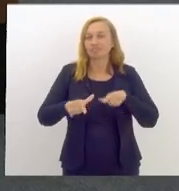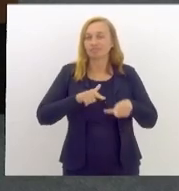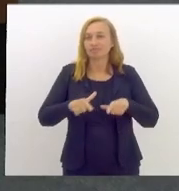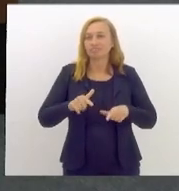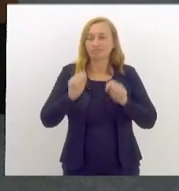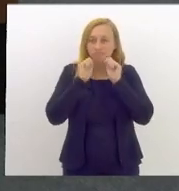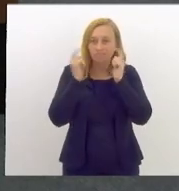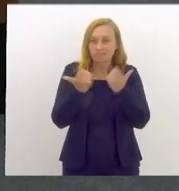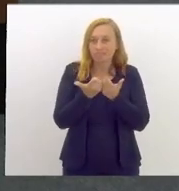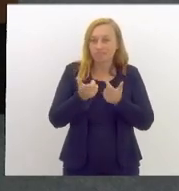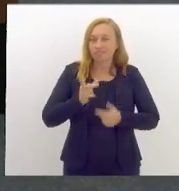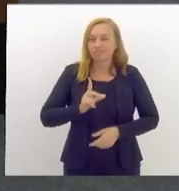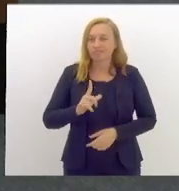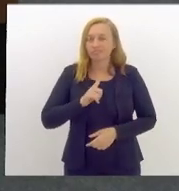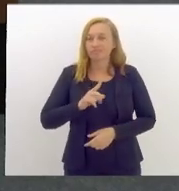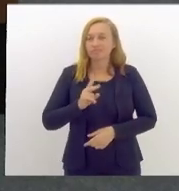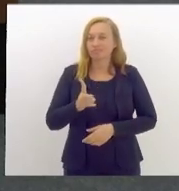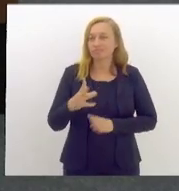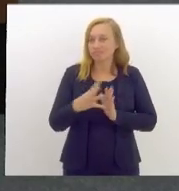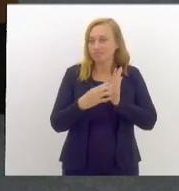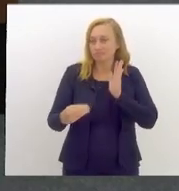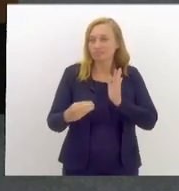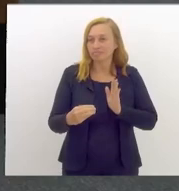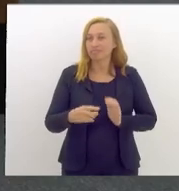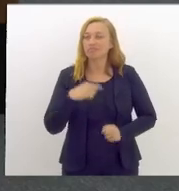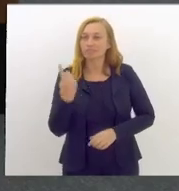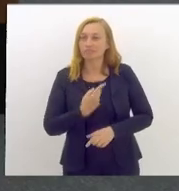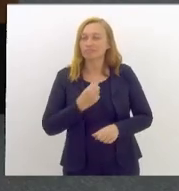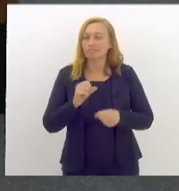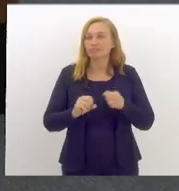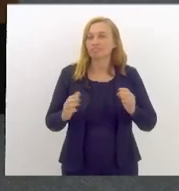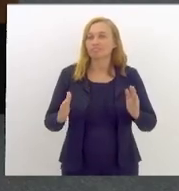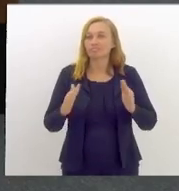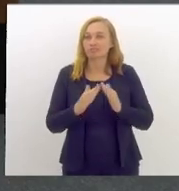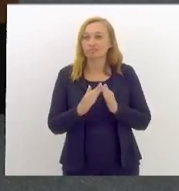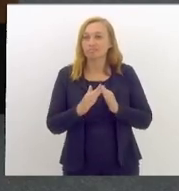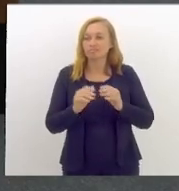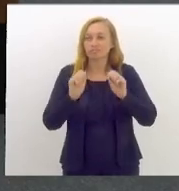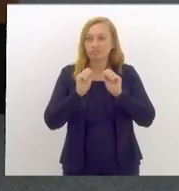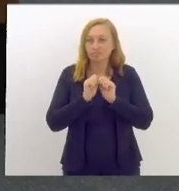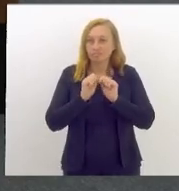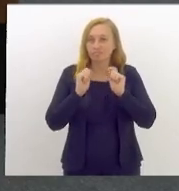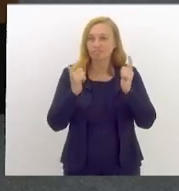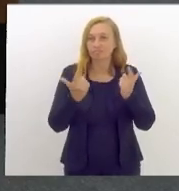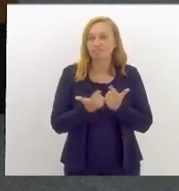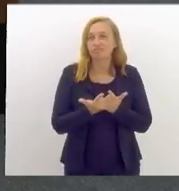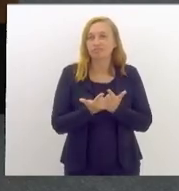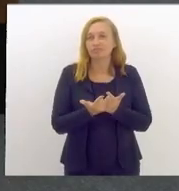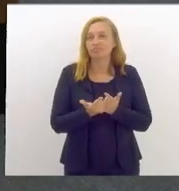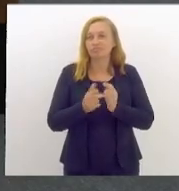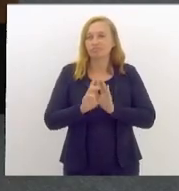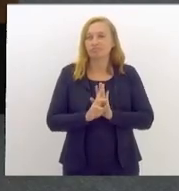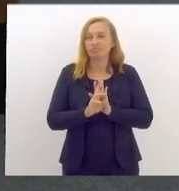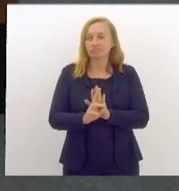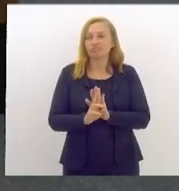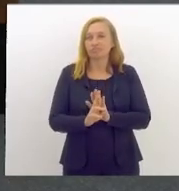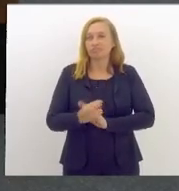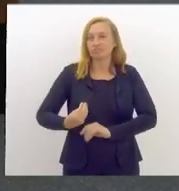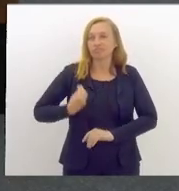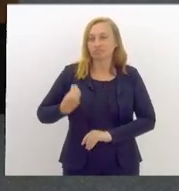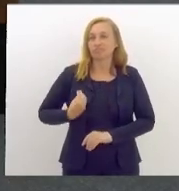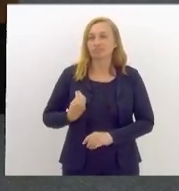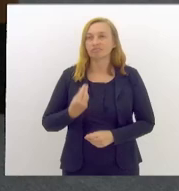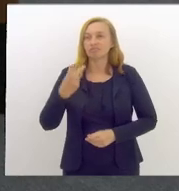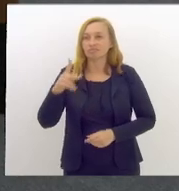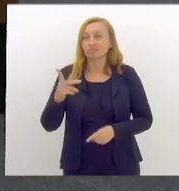teremos você como nosso espelho e vamos fazer dessa casa e desse plenário uma representação viva de vossa excelência